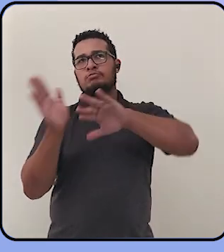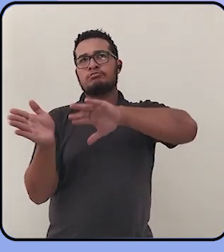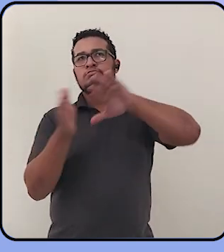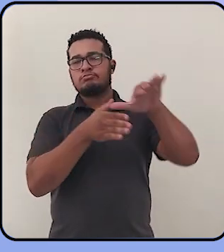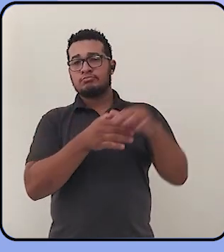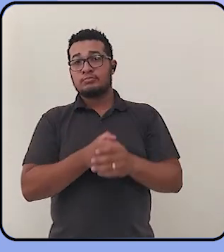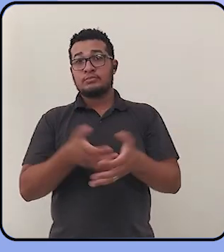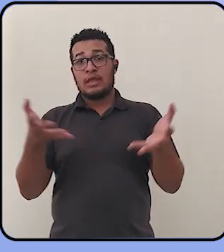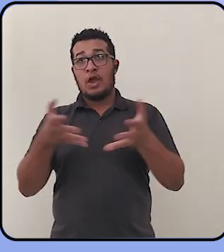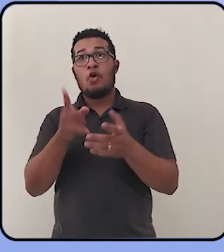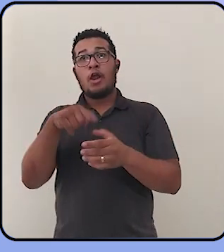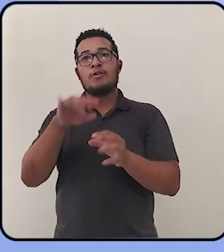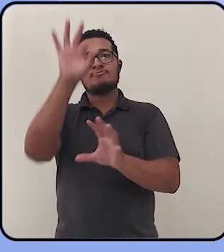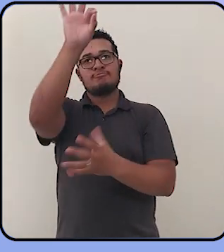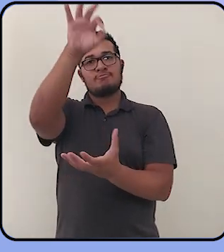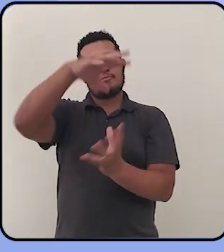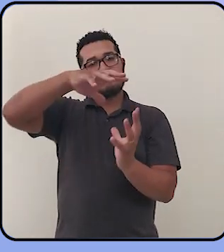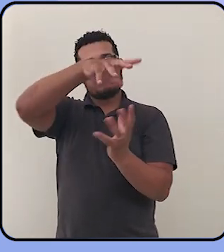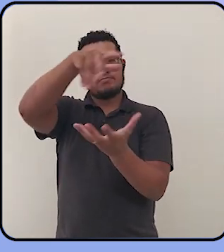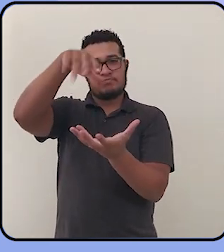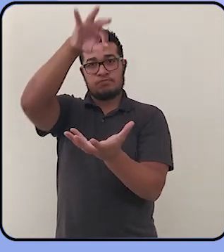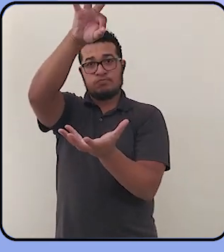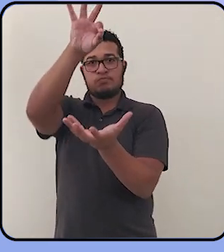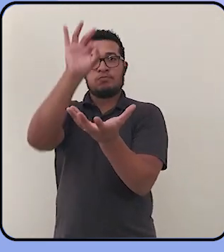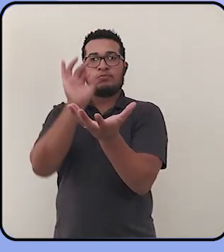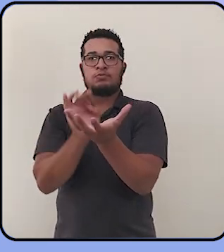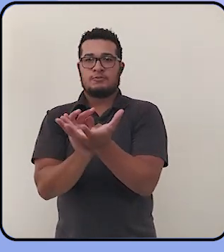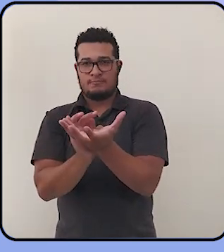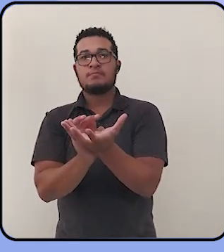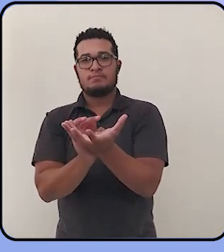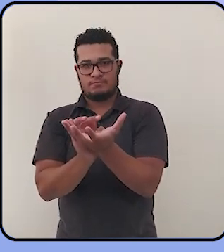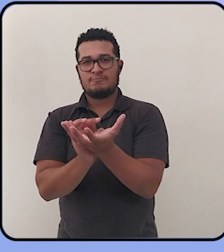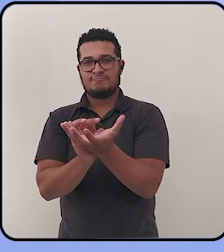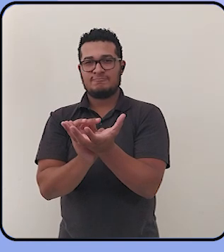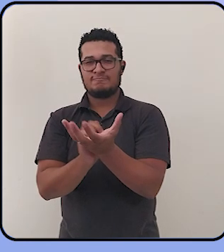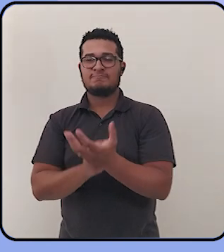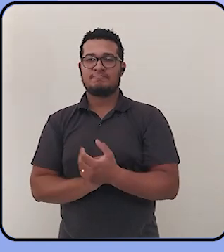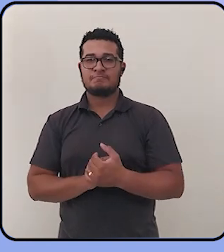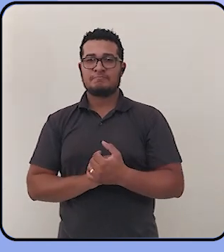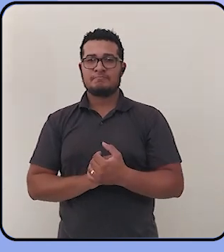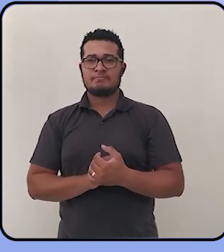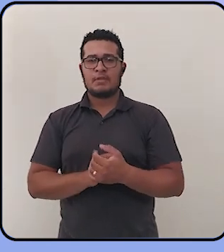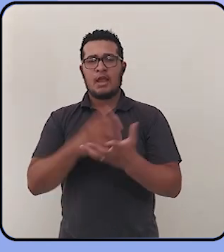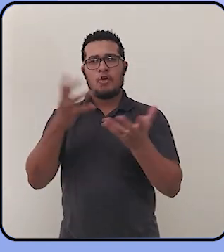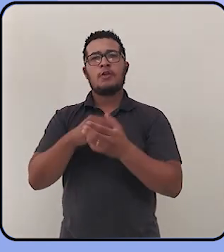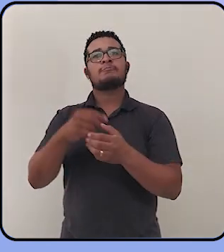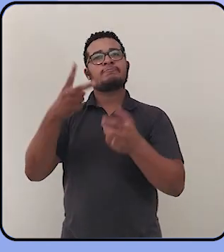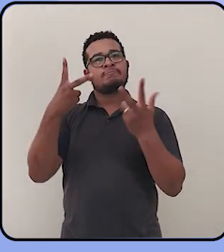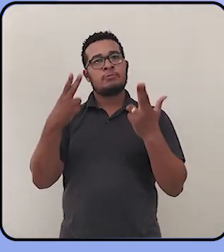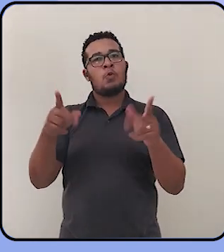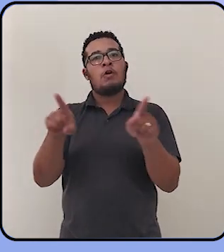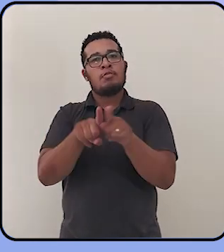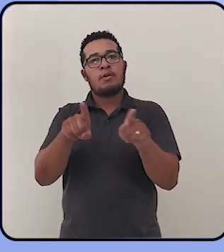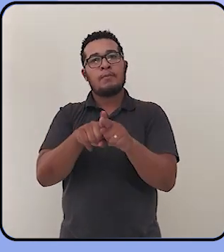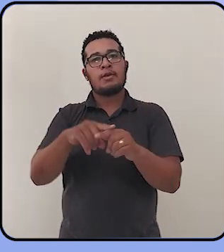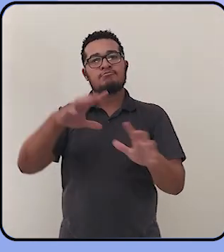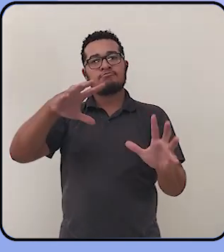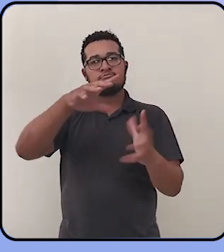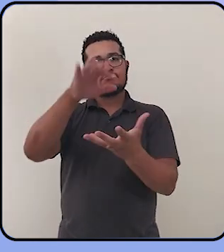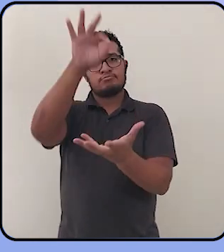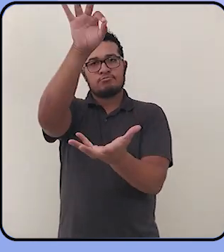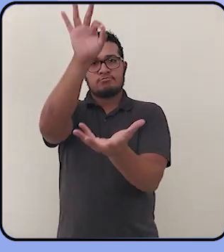paralelo, e passo para a linha em pé, a linha vertical, o meridiano. E faço a mesma